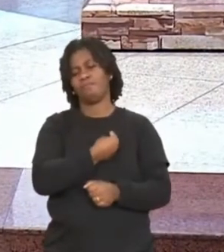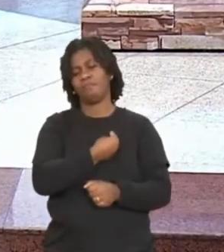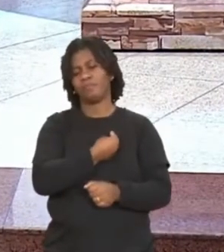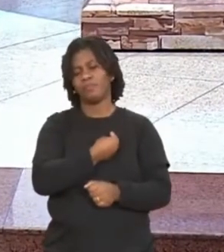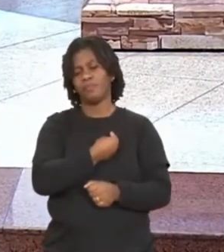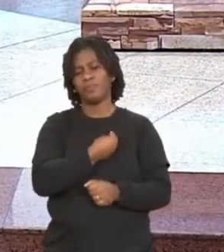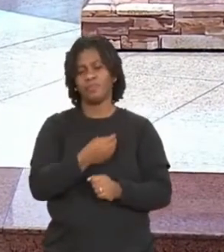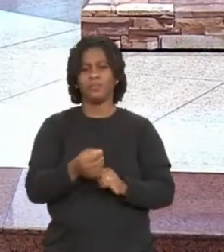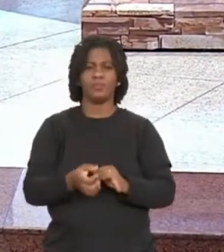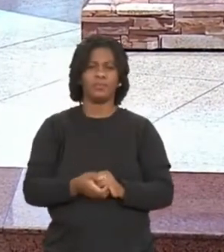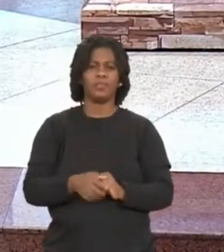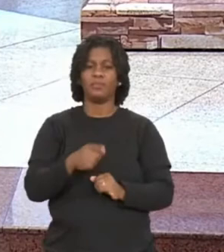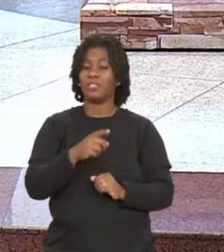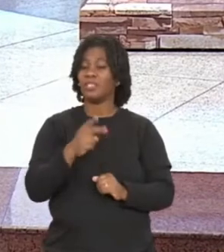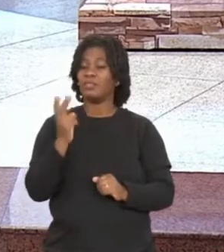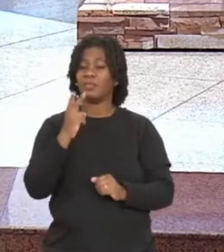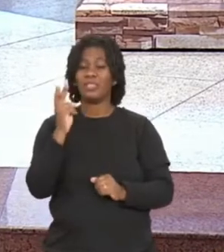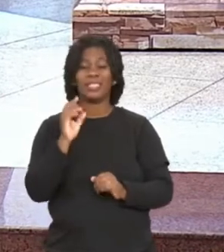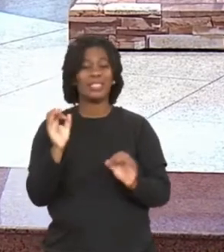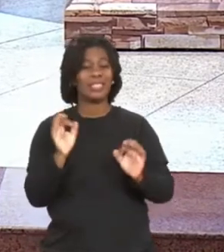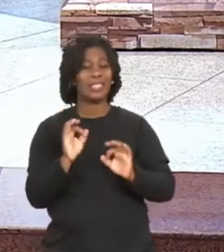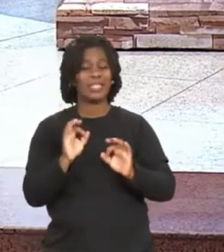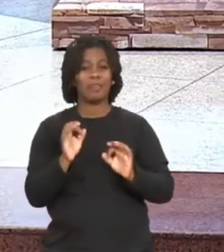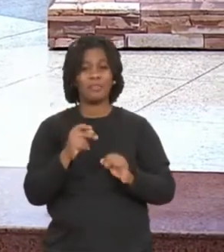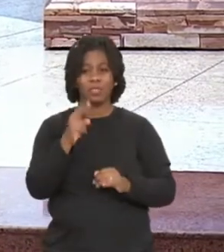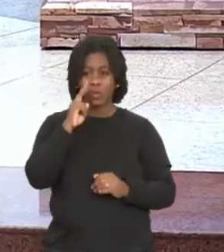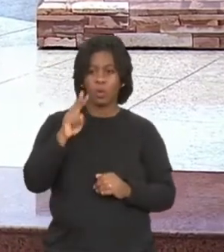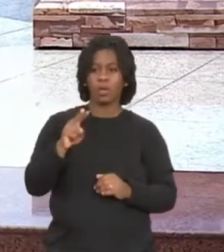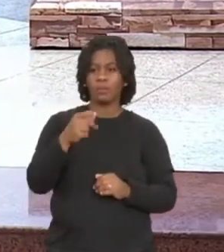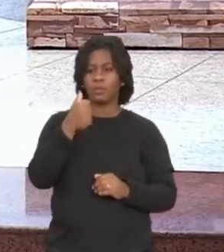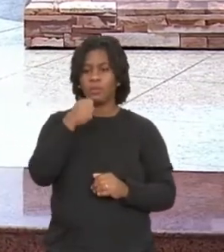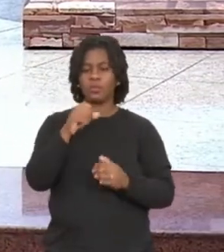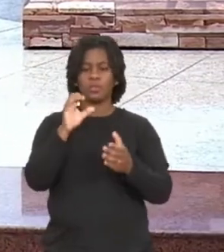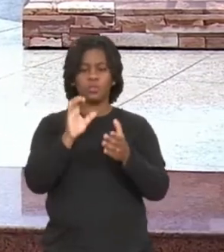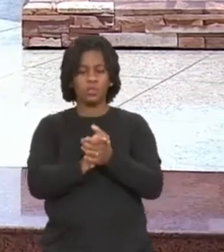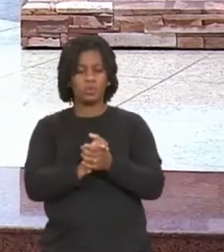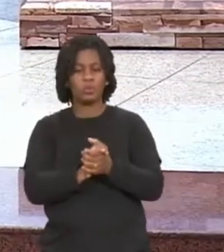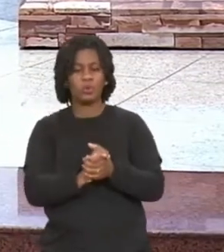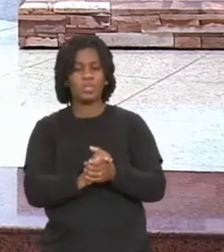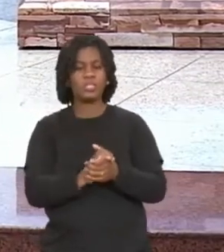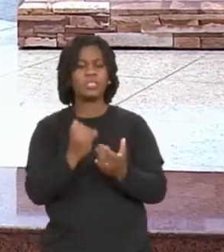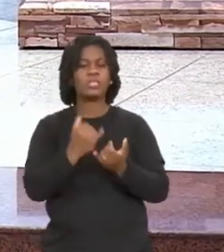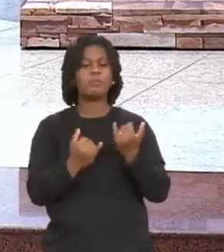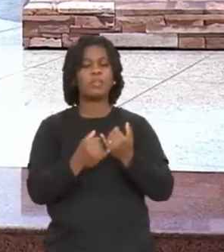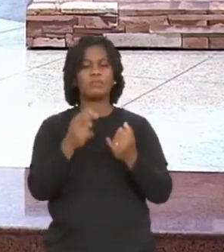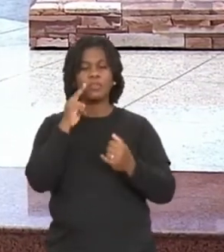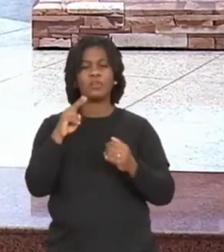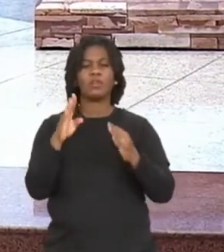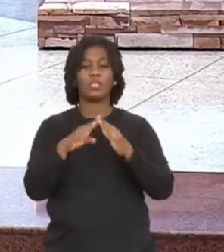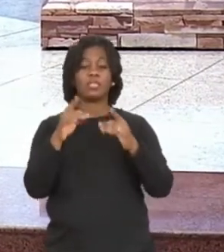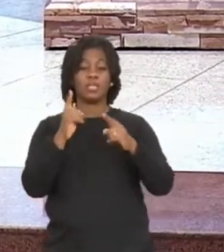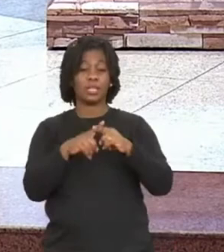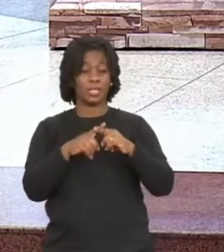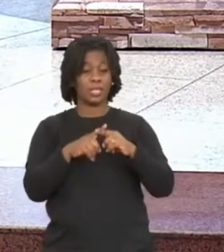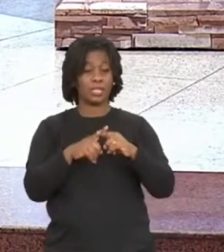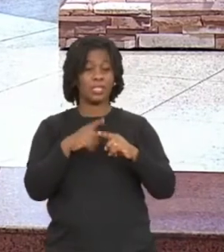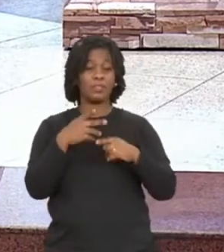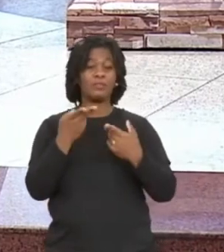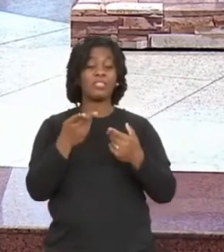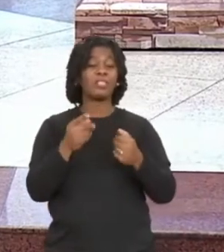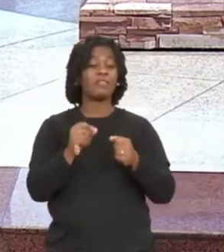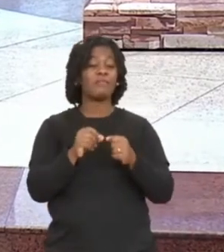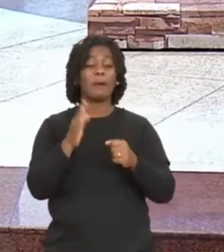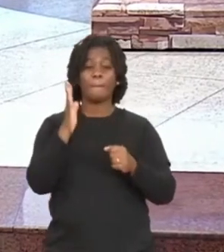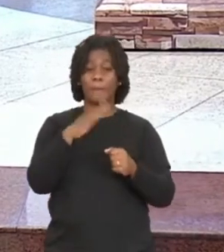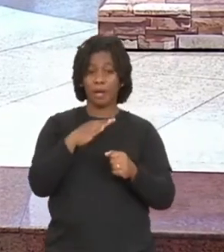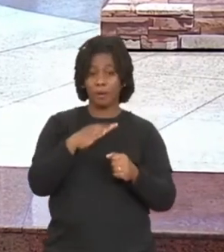Você não valoriza, você não olha para ela como igreja. Então você maltrata a igreja, porque ela representa a igreja para você e você